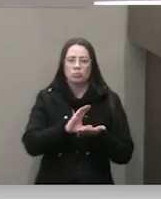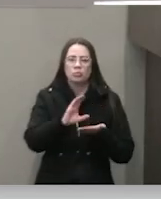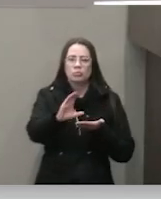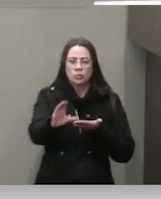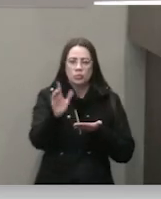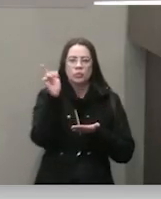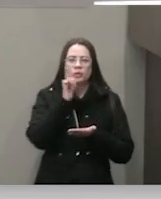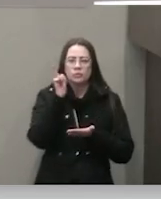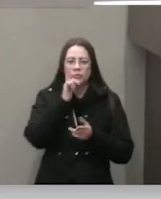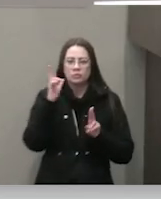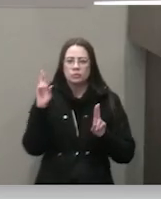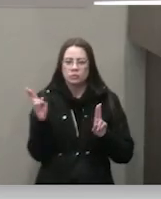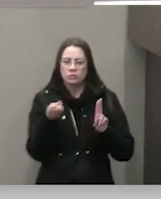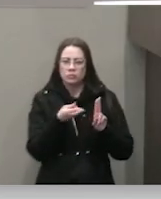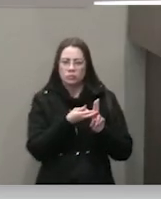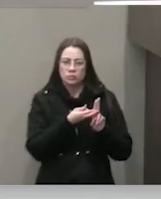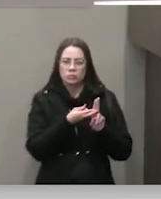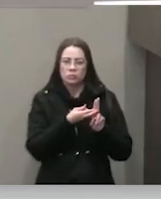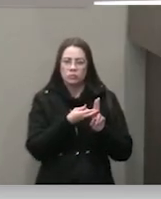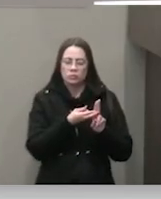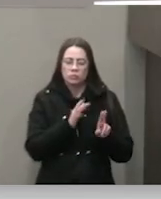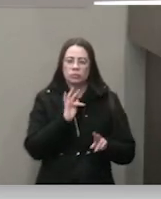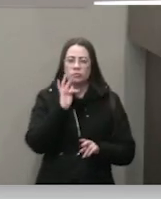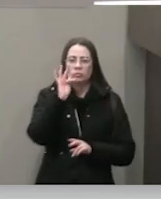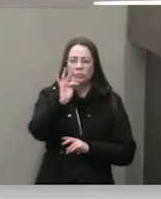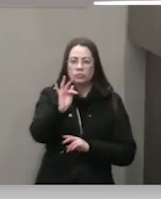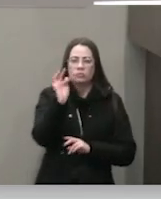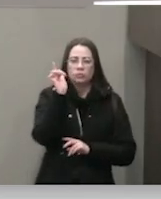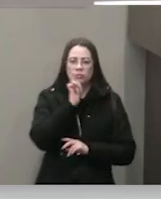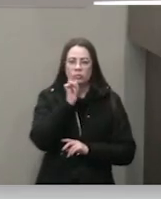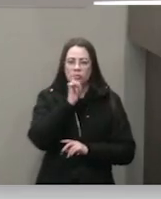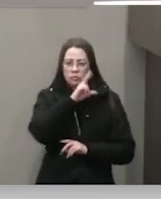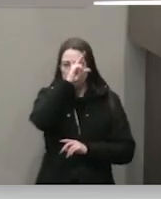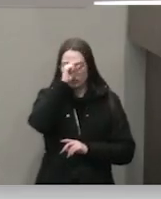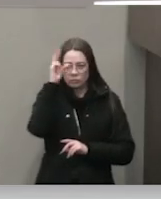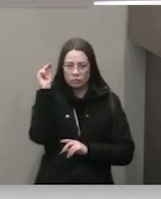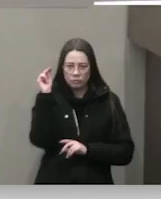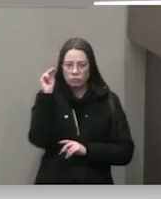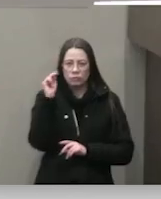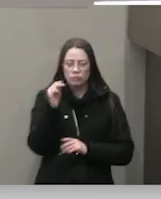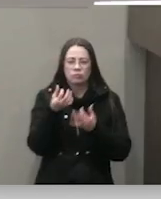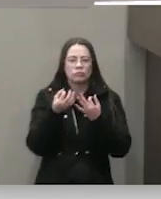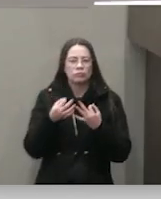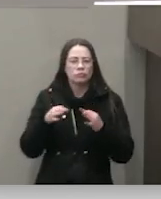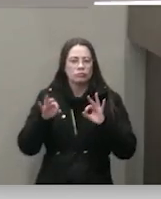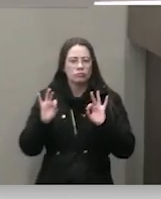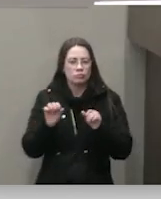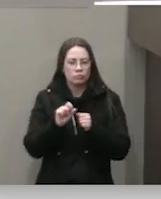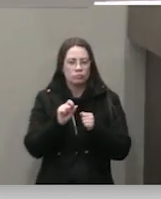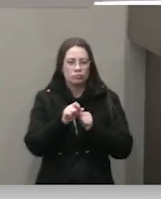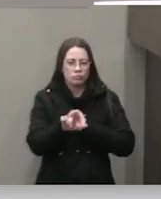falha a memória, são recursos federais, o prefeito vai simplesmente fazer